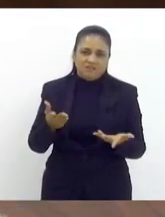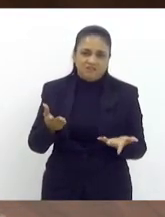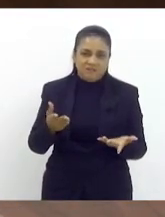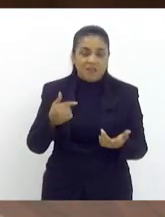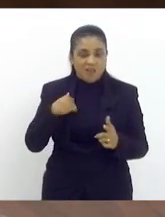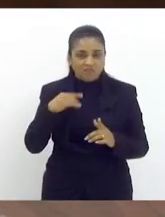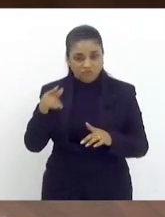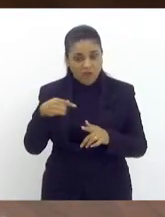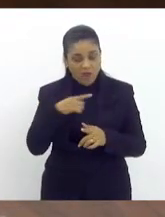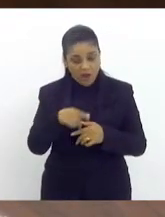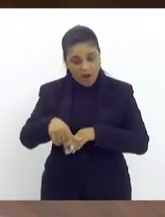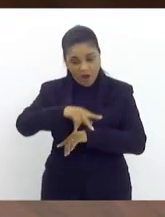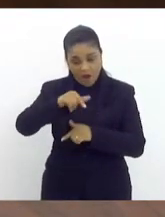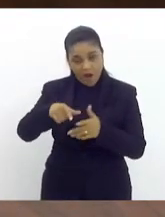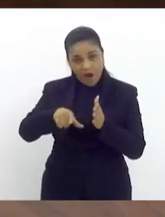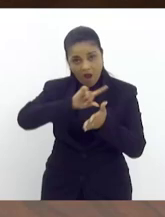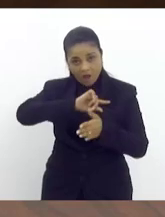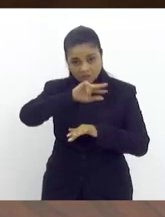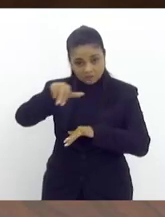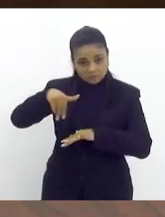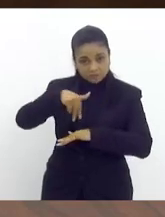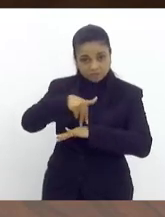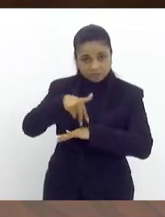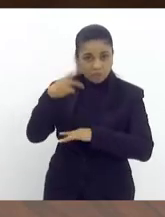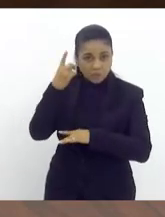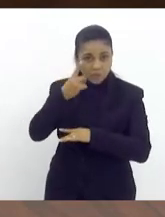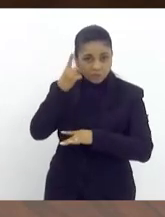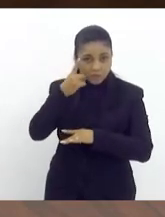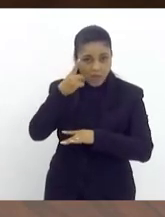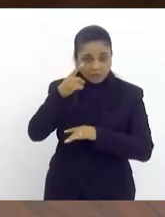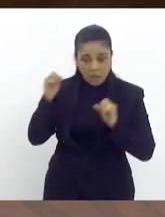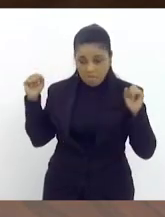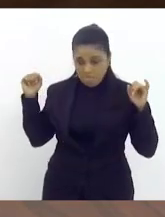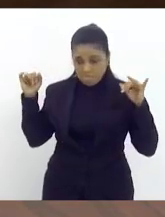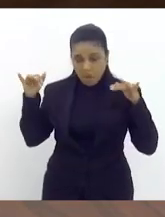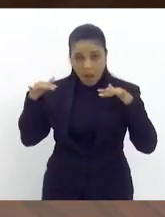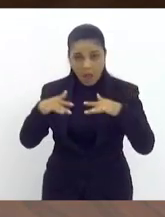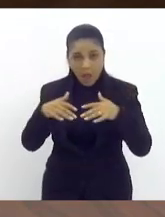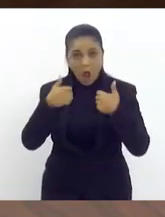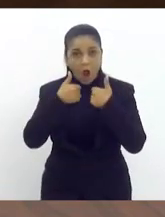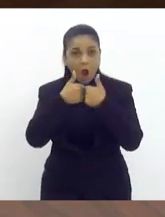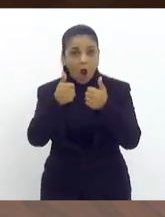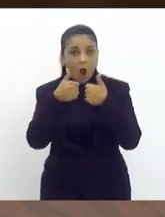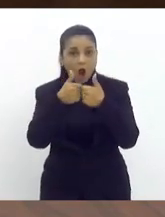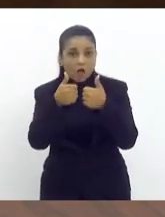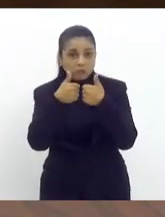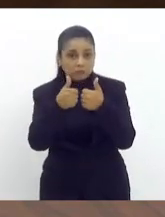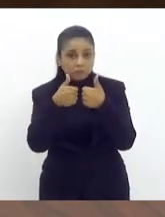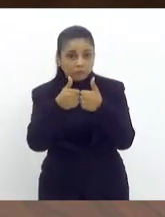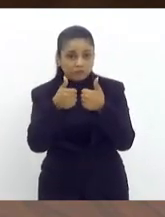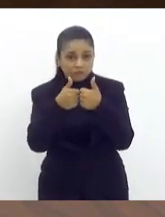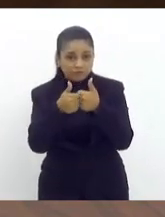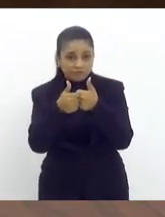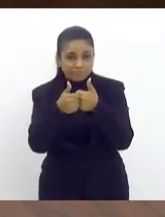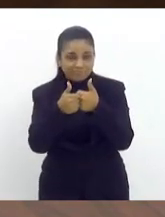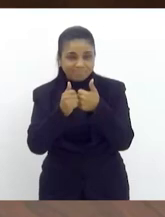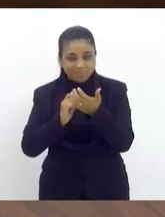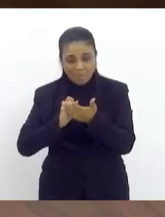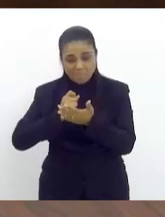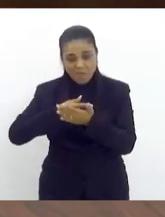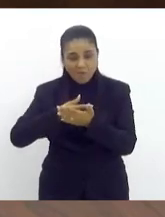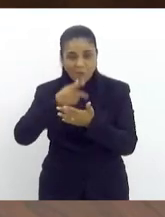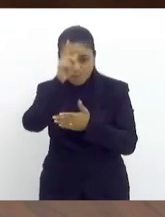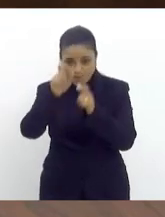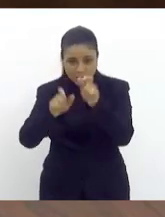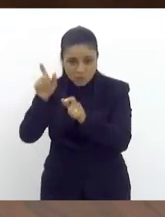que me precedeu encher esse plenário com um ônibus fretado e ninguém foi aqui dizer